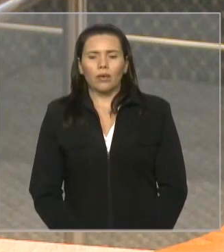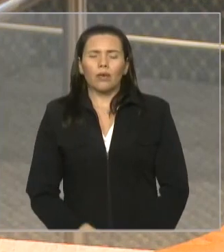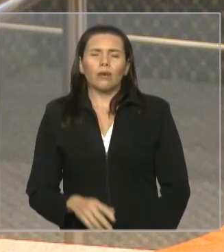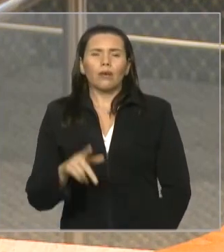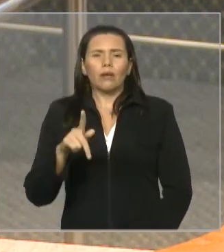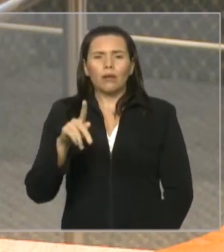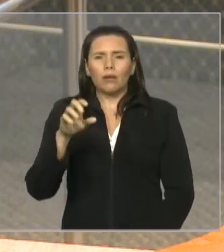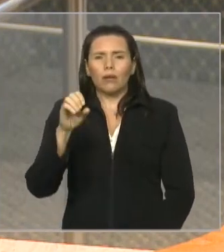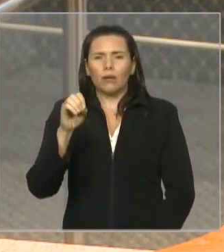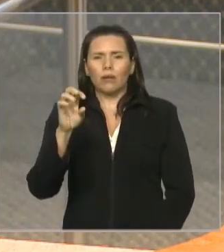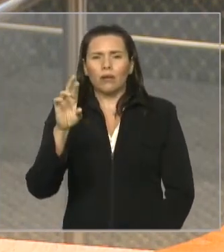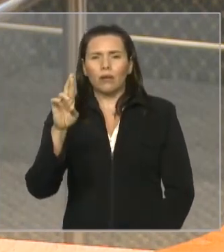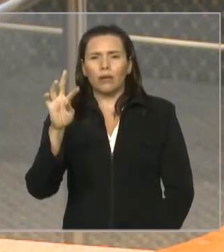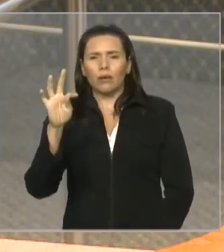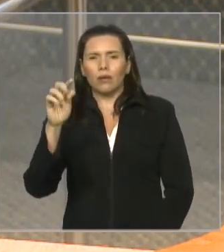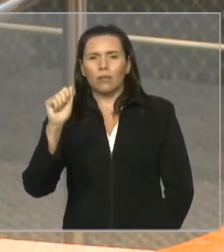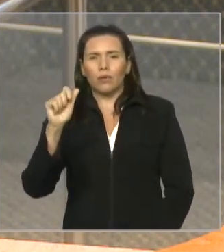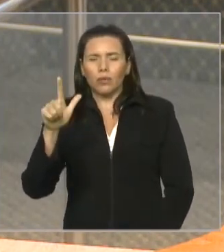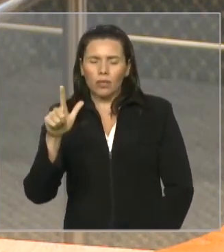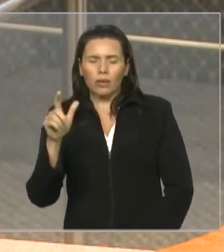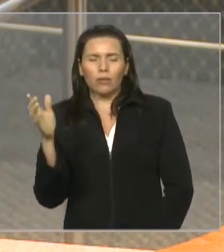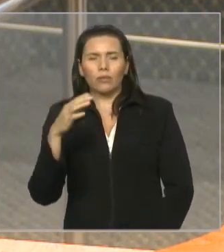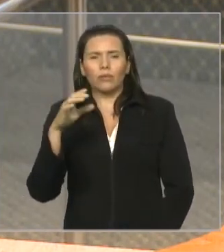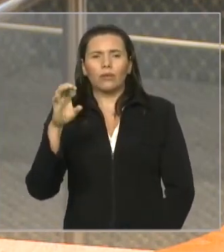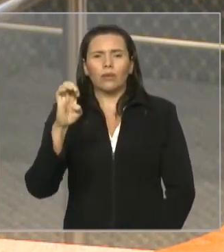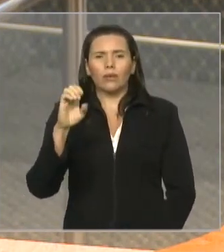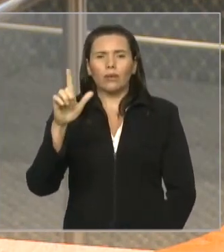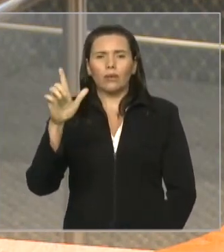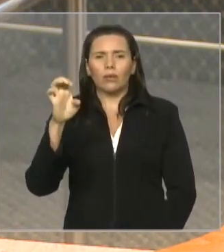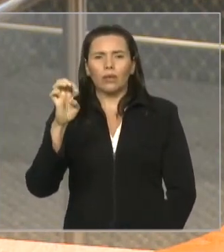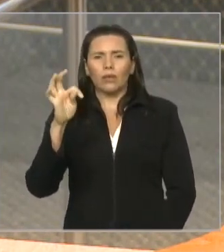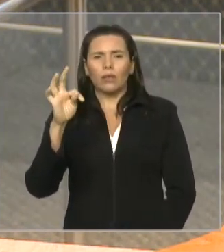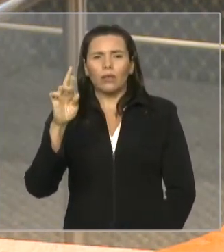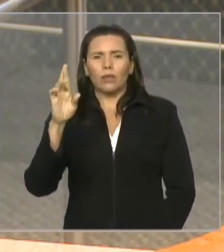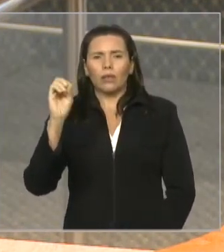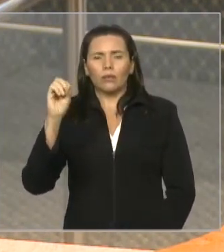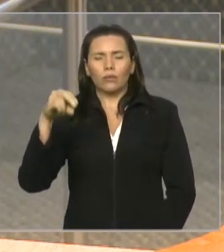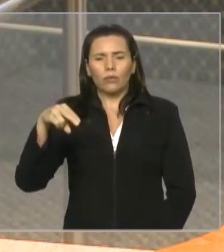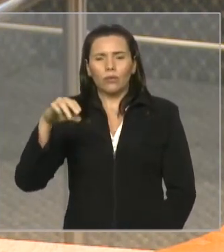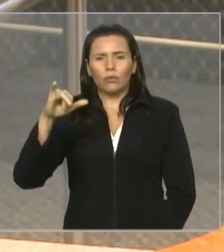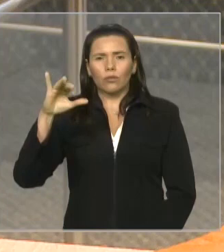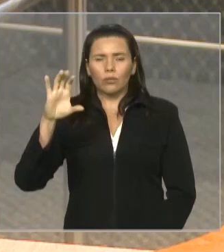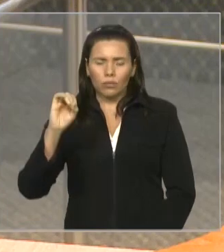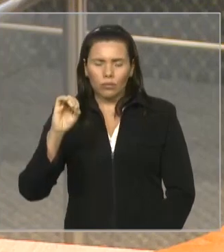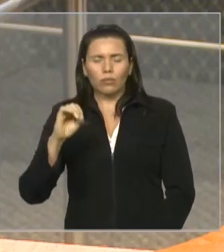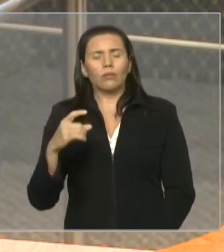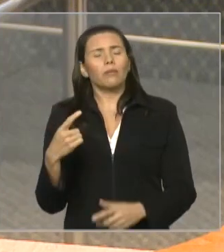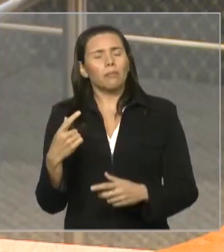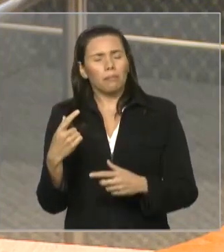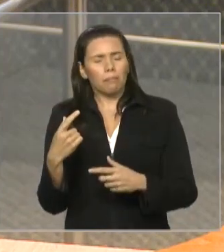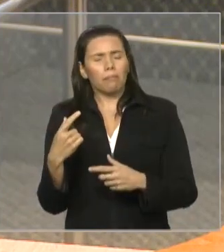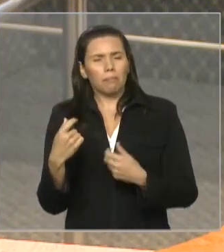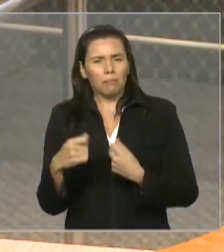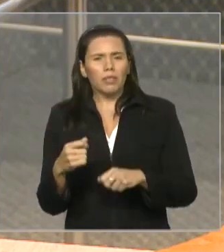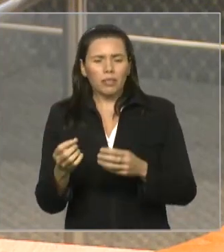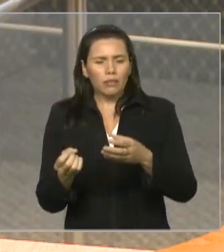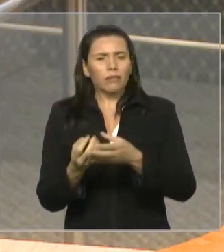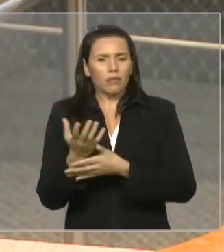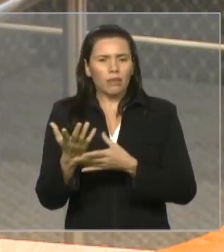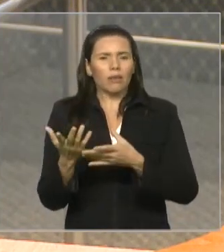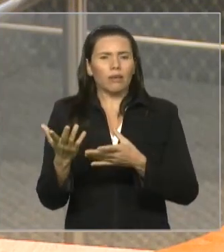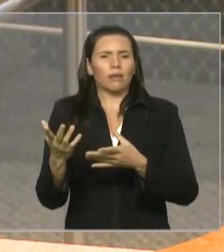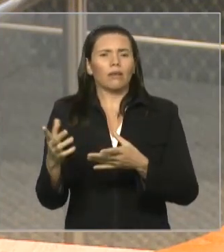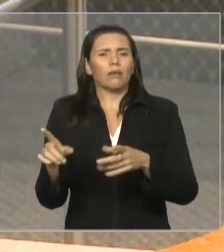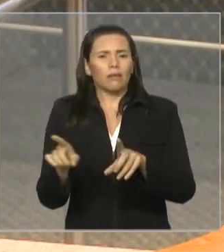criação, que sem dúvida é um dos que mais preocupa, é a elaboração desses custos para colocar esses projetos, implementar e executá-los. Então, o